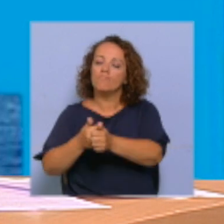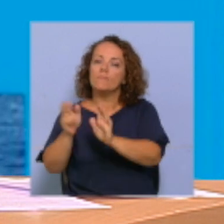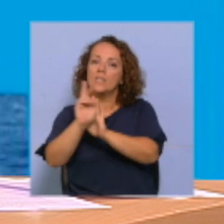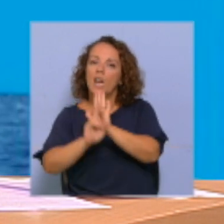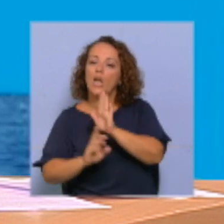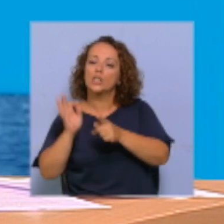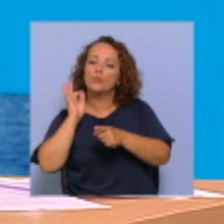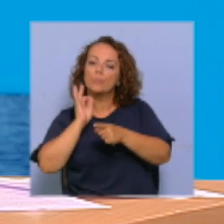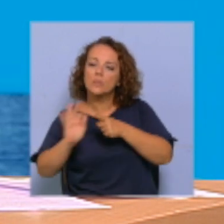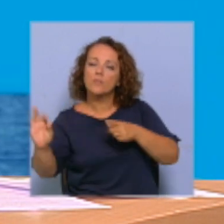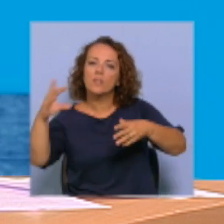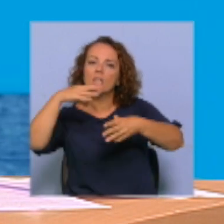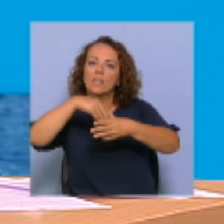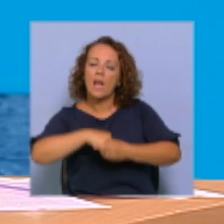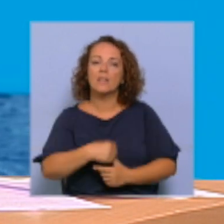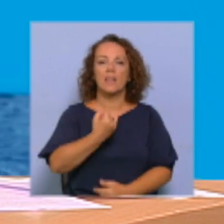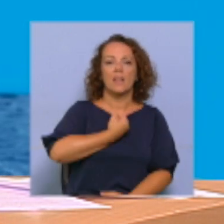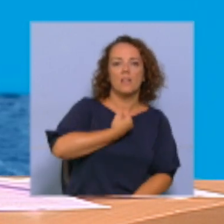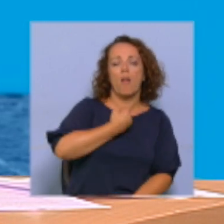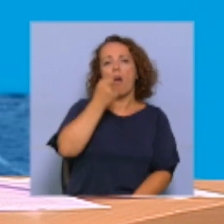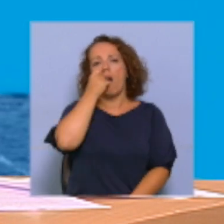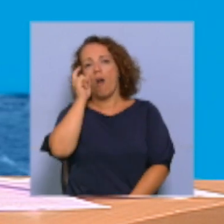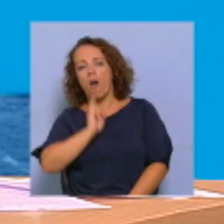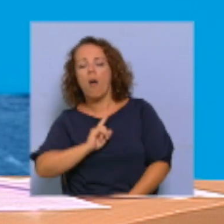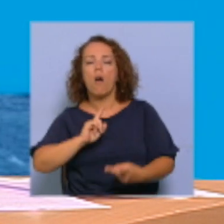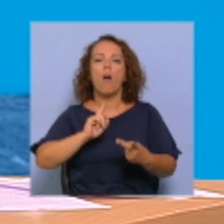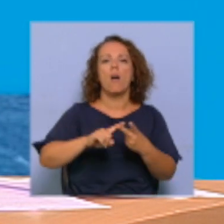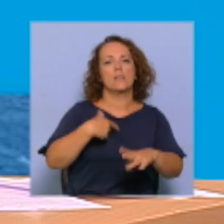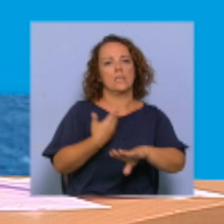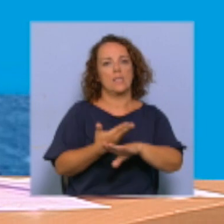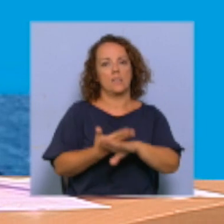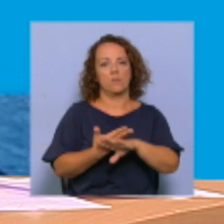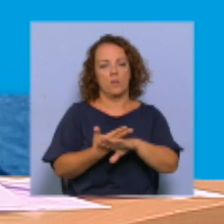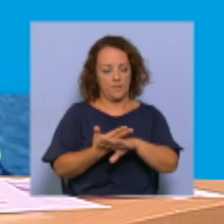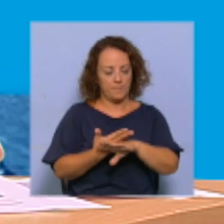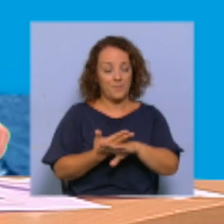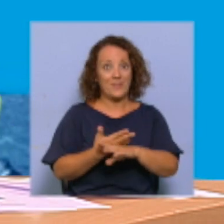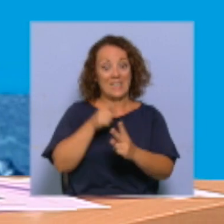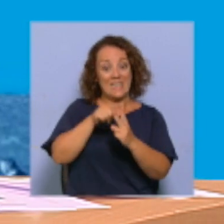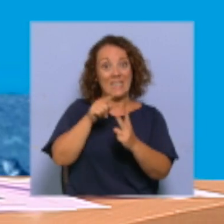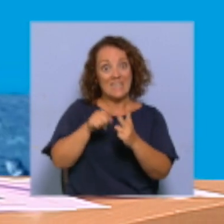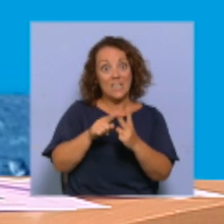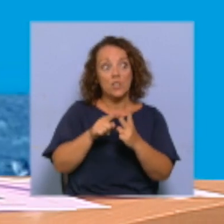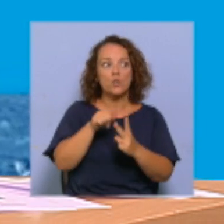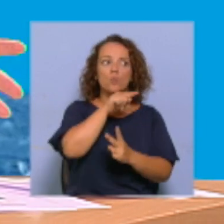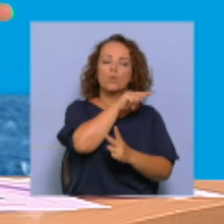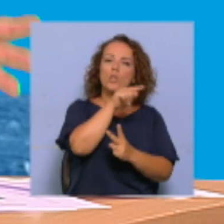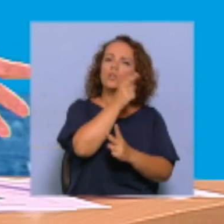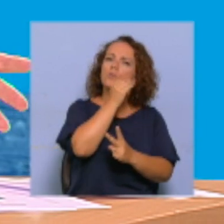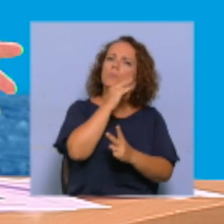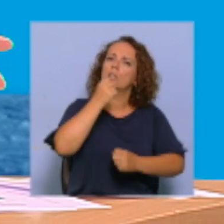sobre a sexualidade e identidade de género. É isto que, no fundo, é contestado. Estas doutrinas